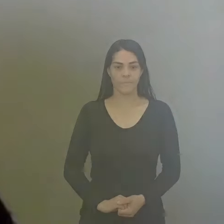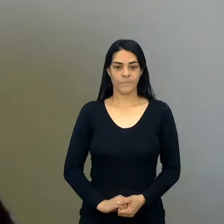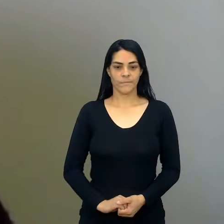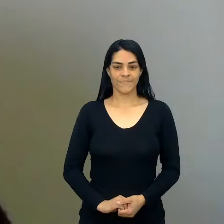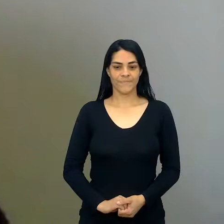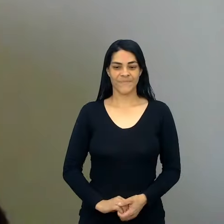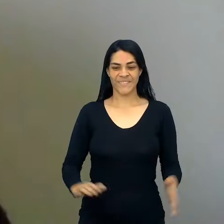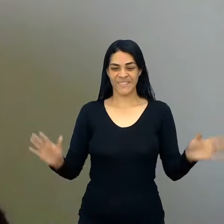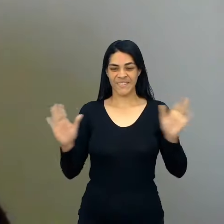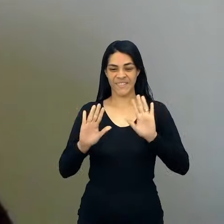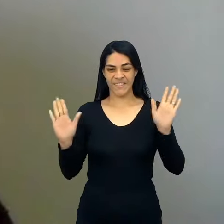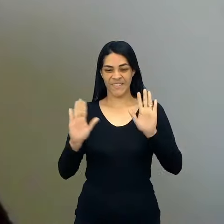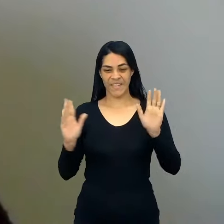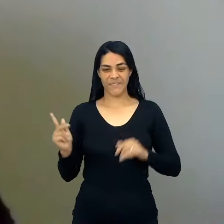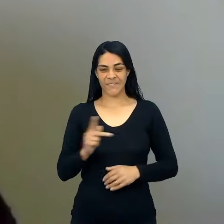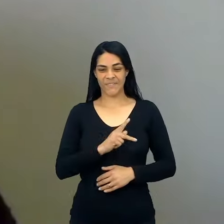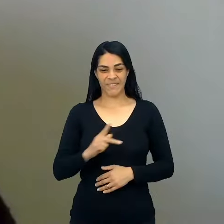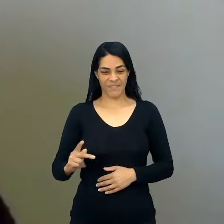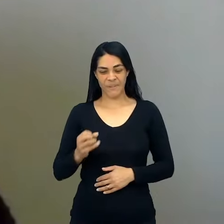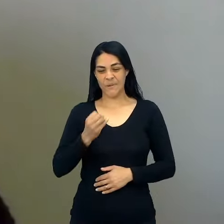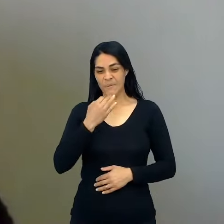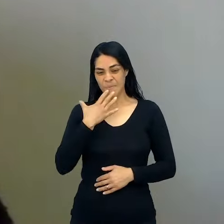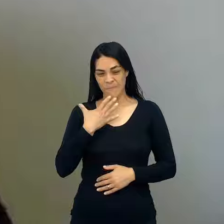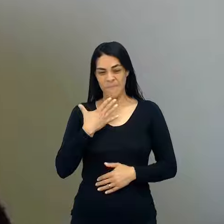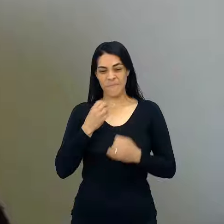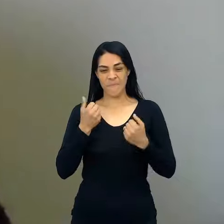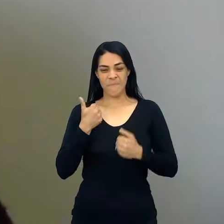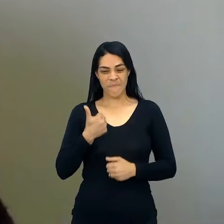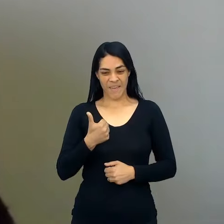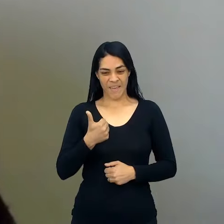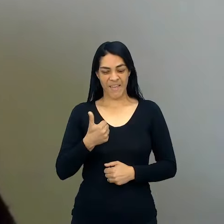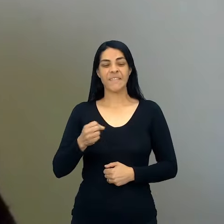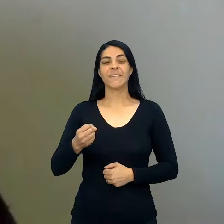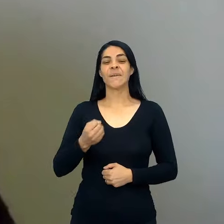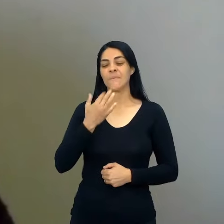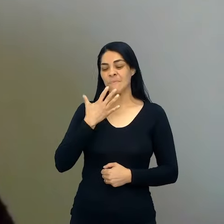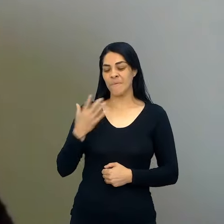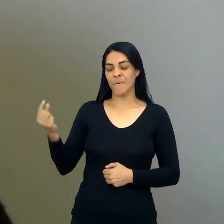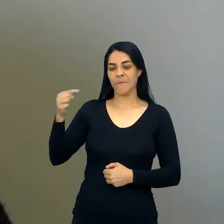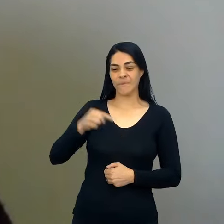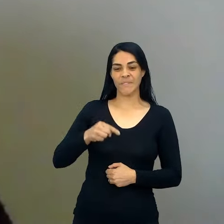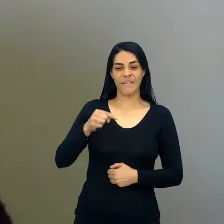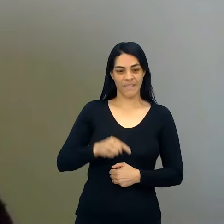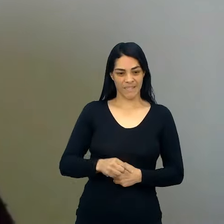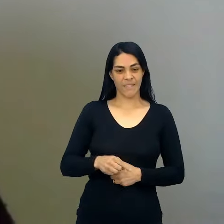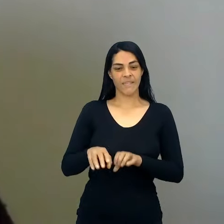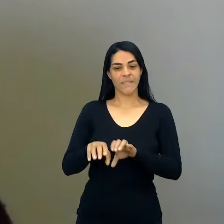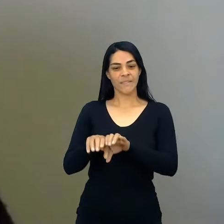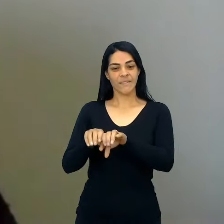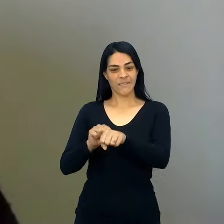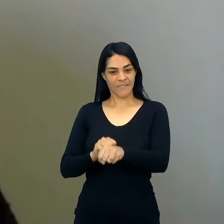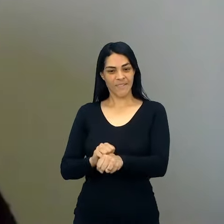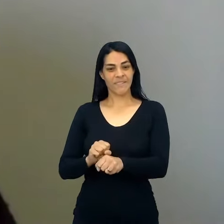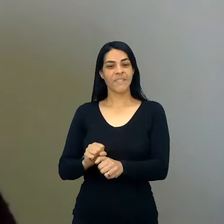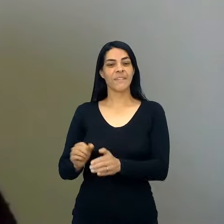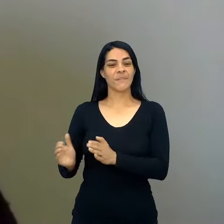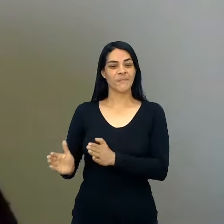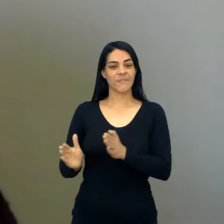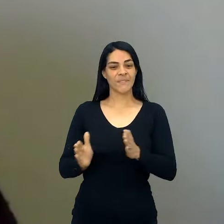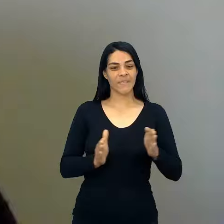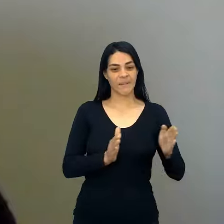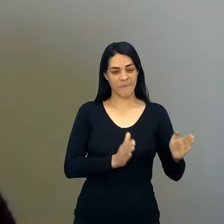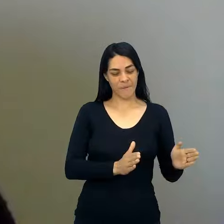Olá, professores, tudo bem com vocês? É muito bom estar aqui em mais uma formação de etapa. Hoje vamos falar